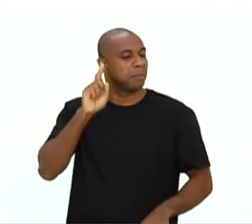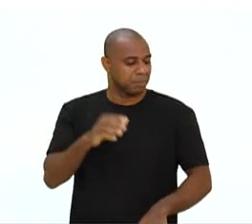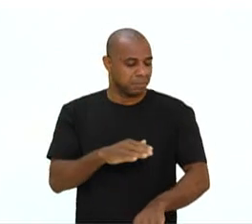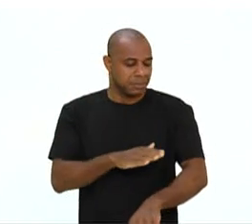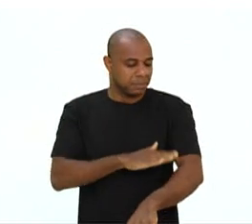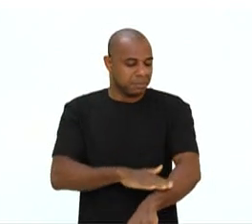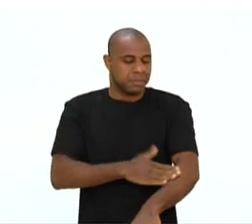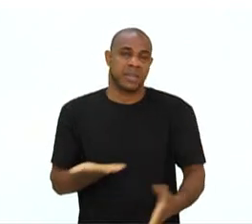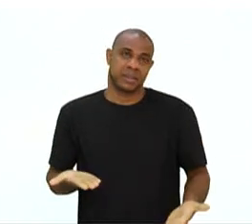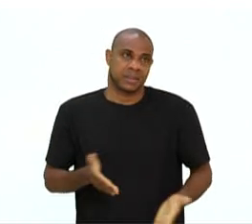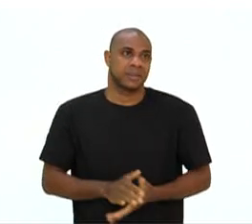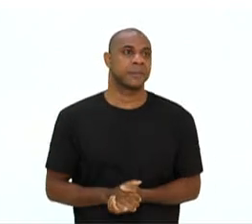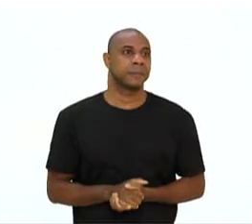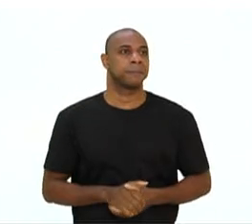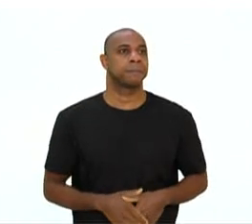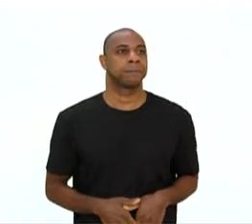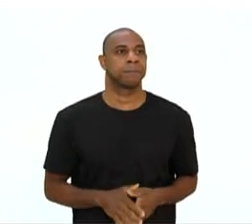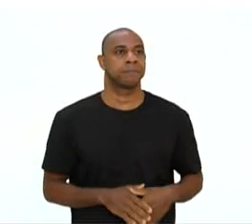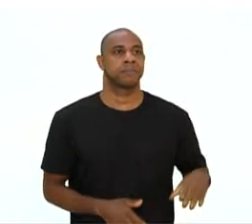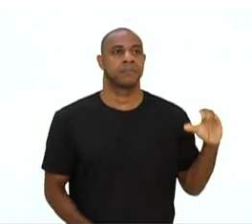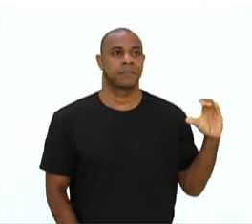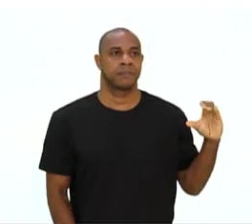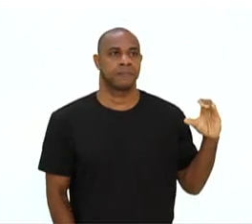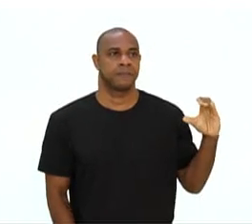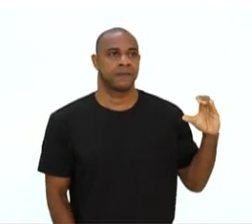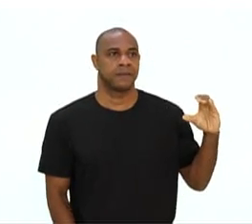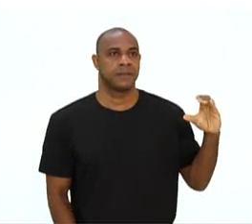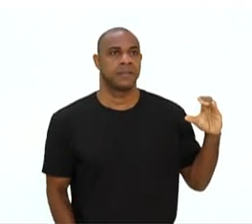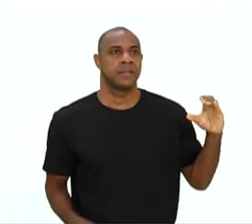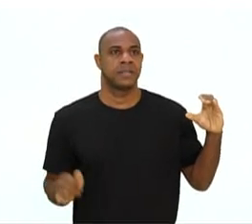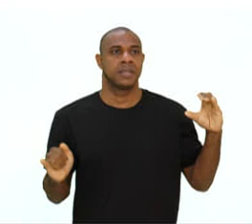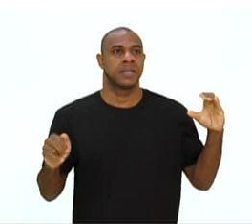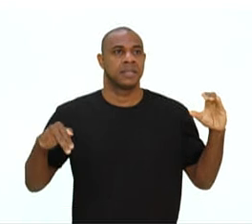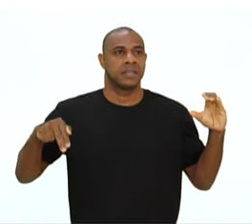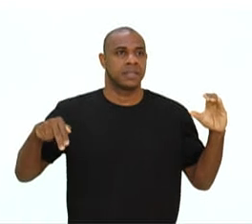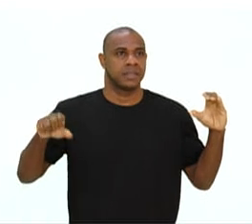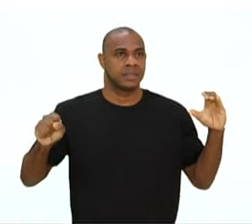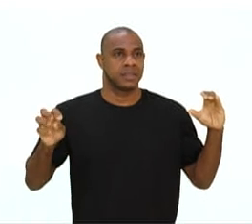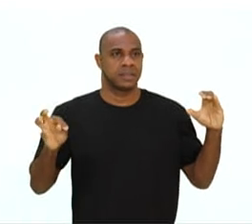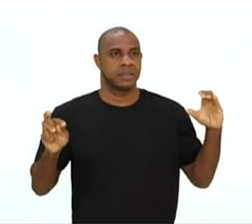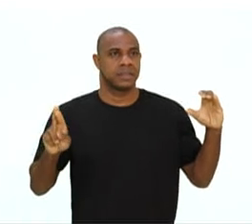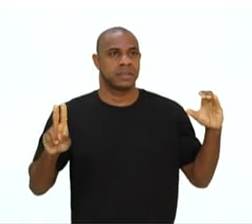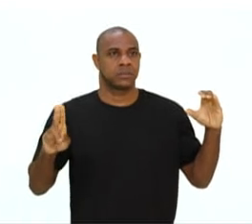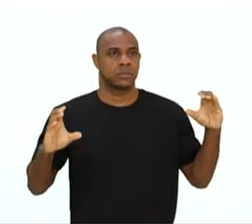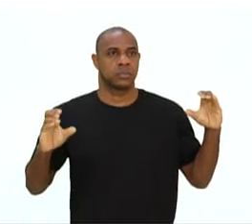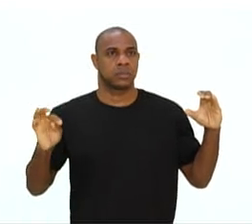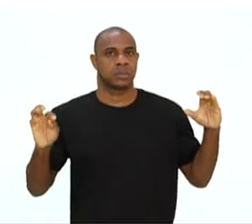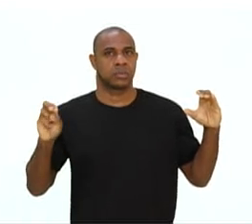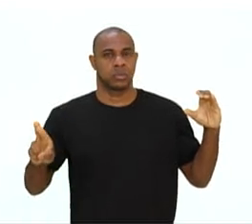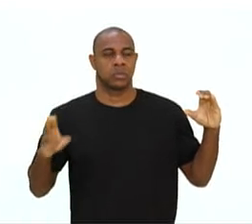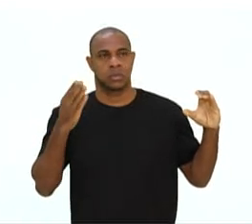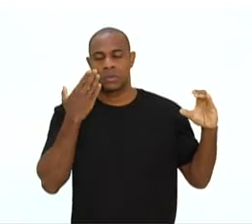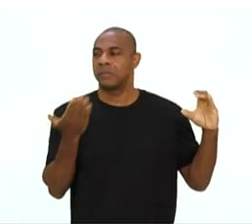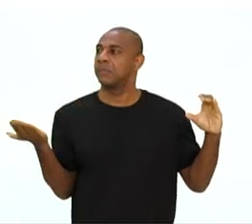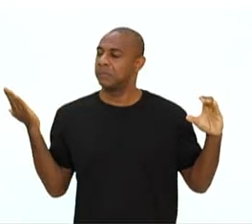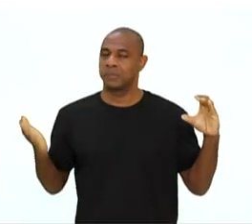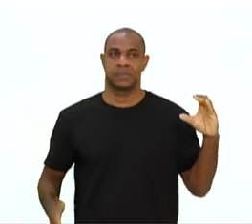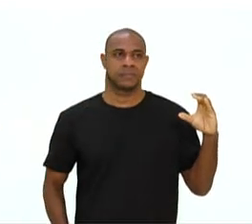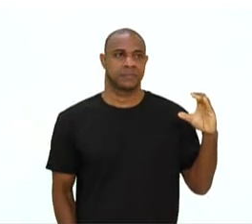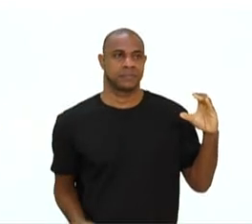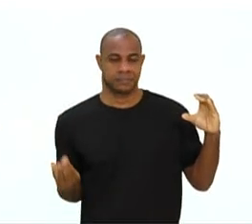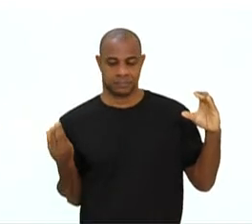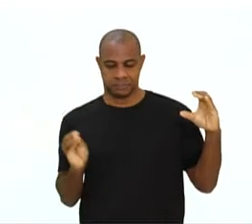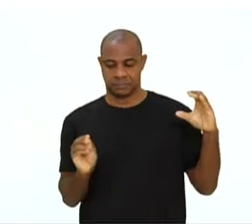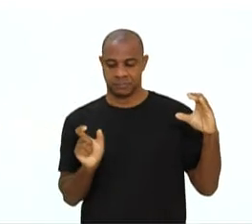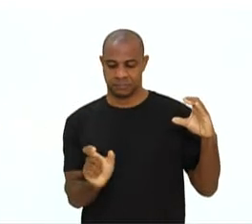mas eu serei. A part of you, instructor, you are white, yet a part of me, as I